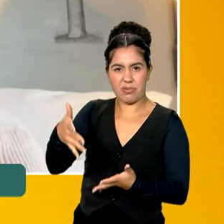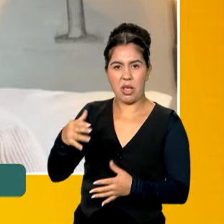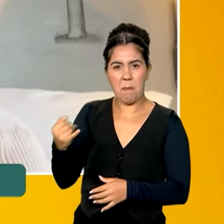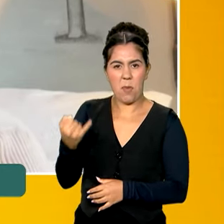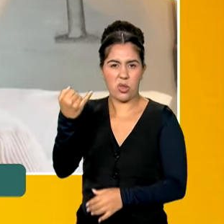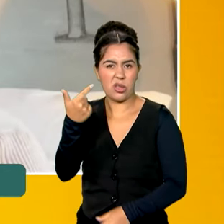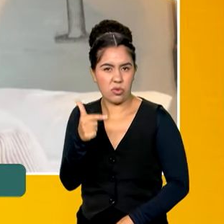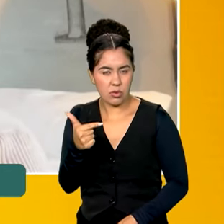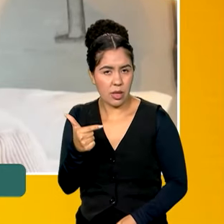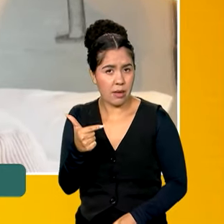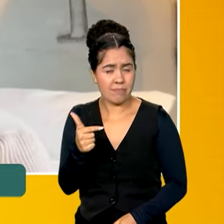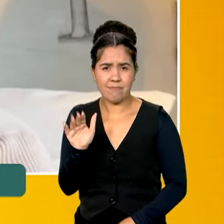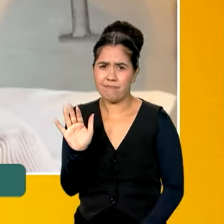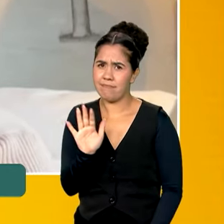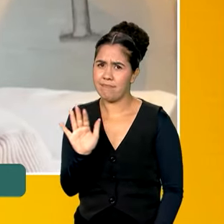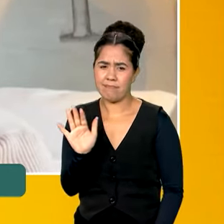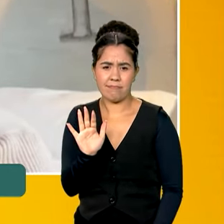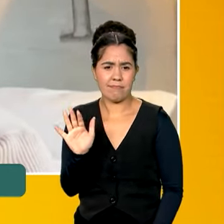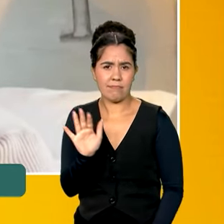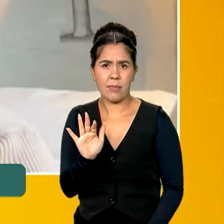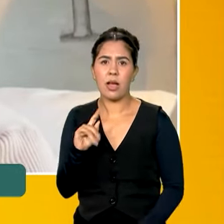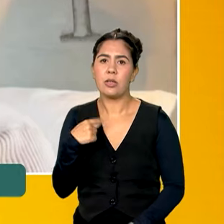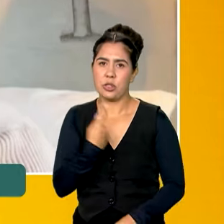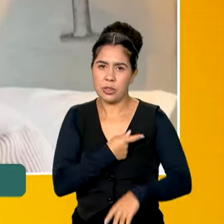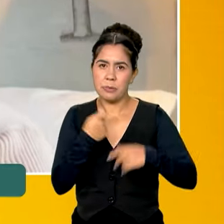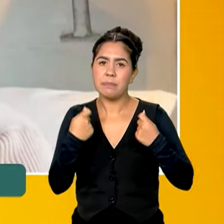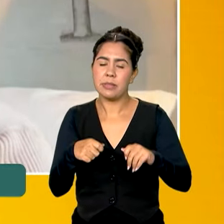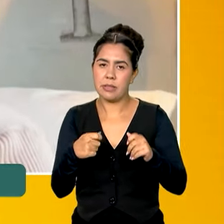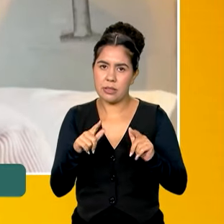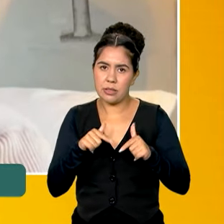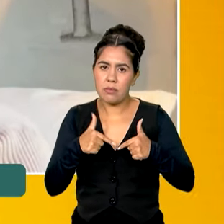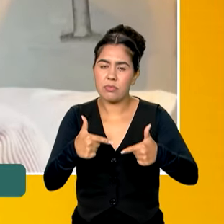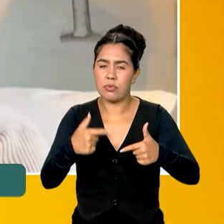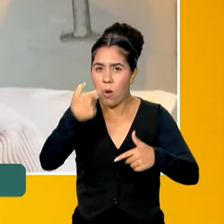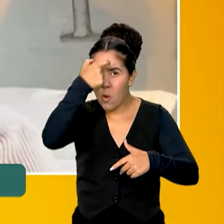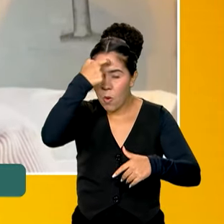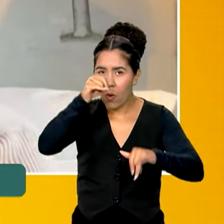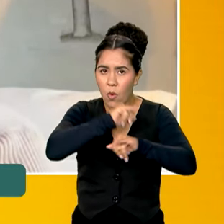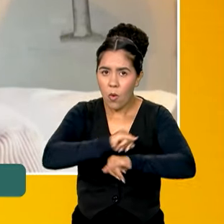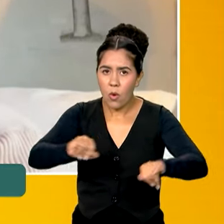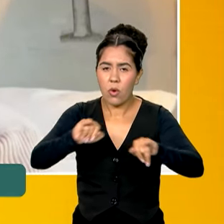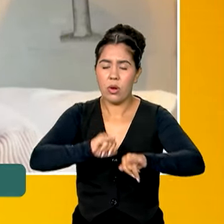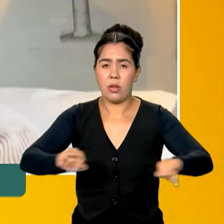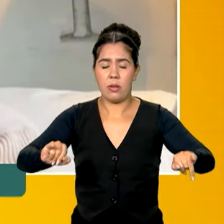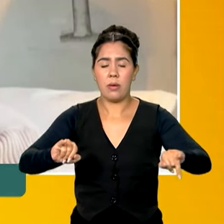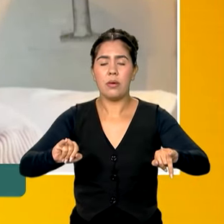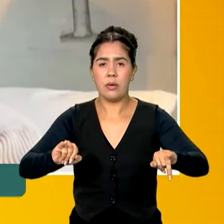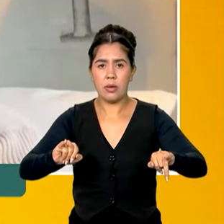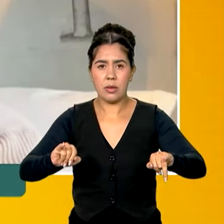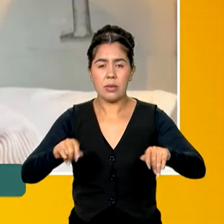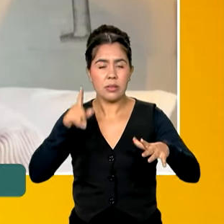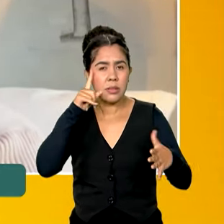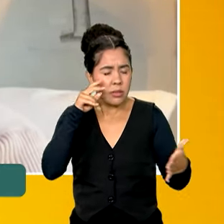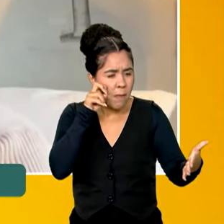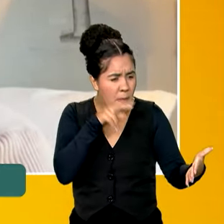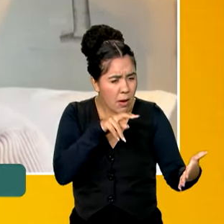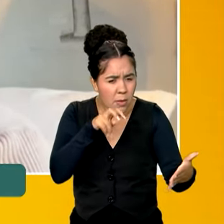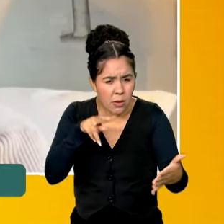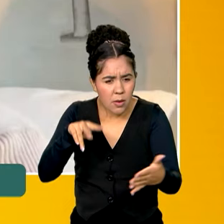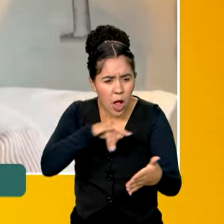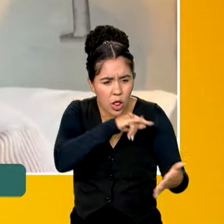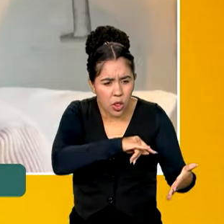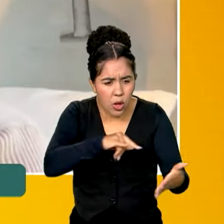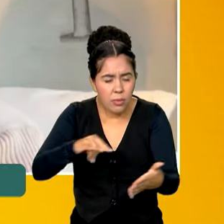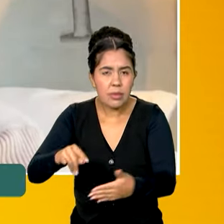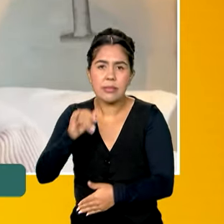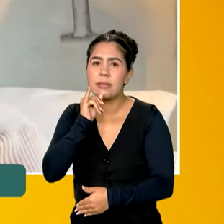importantes, isso é algo que a gente precisa combater. Porque se a gente olhar para os documentos que estão ali, nós estamos